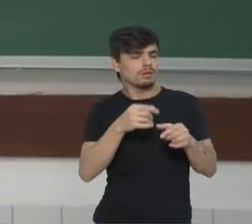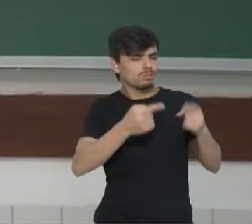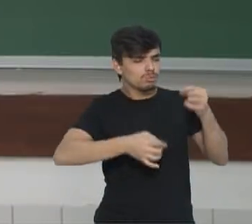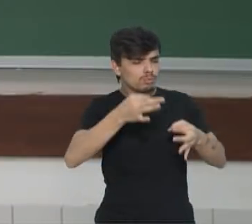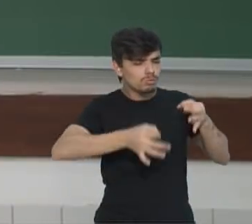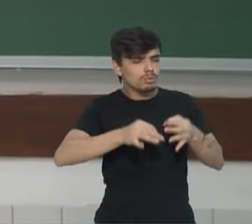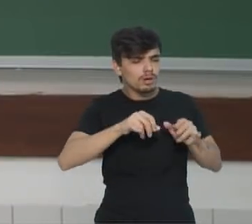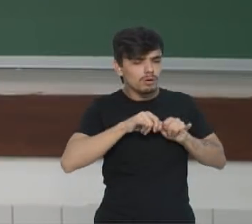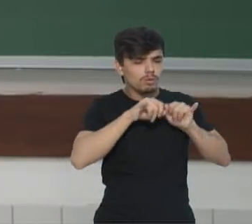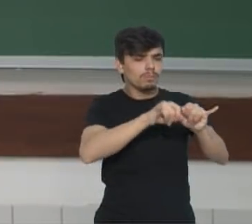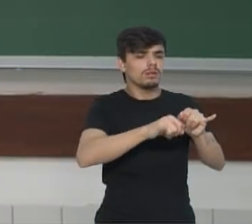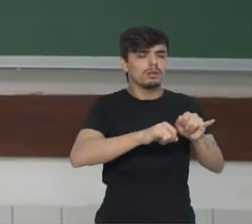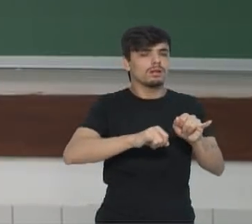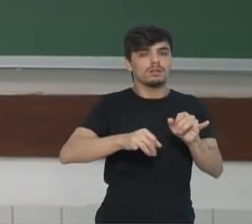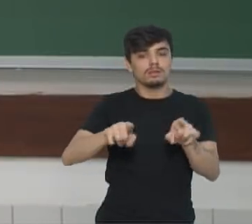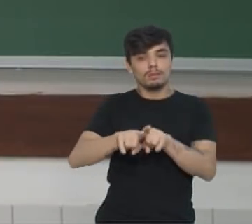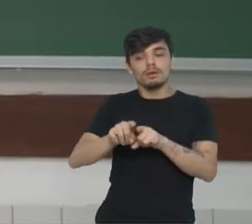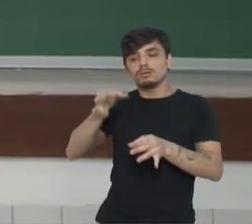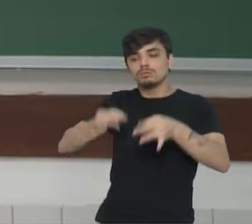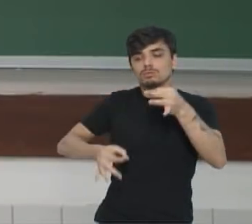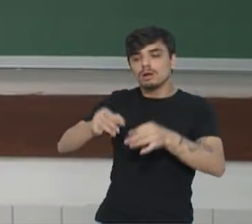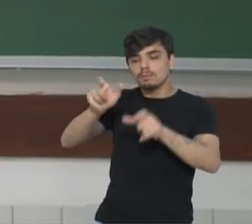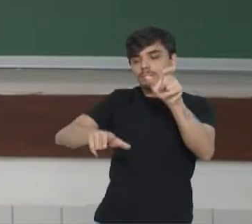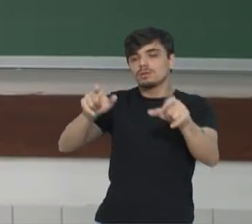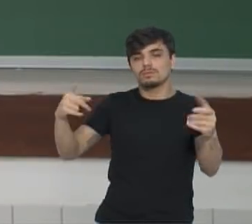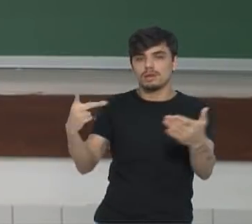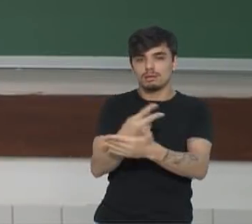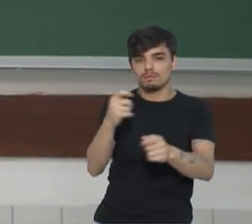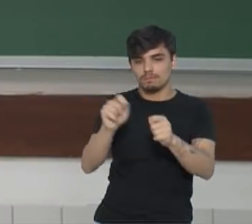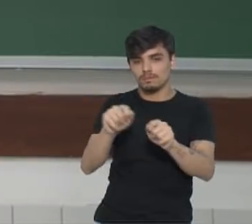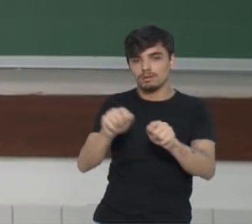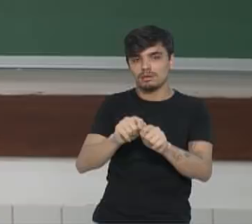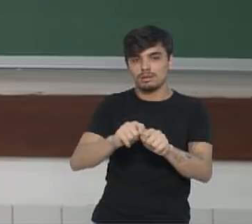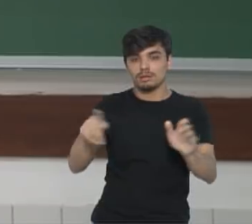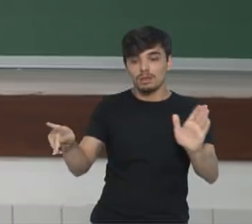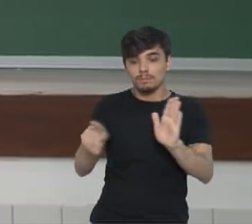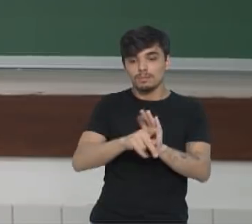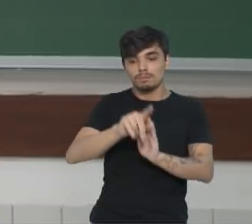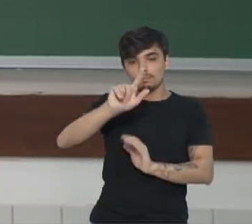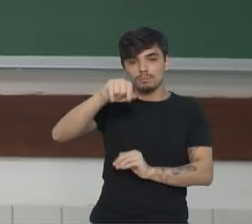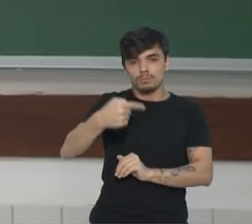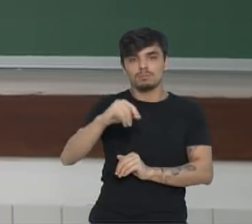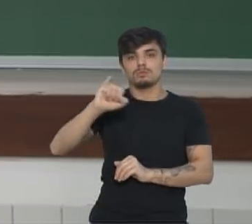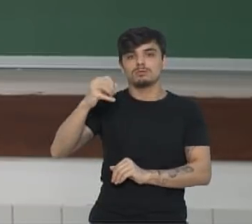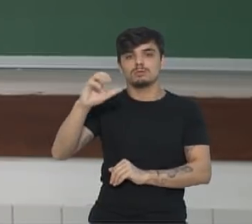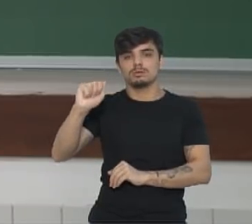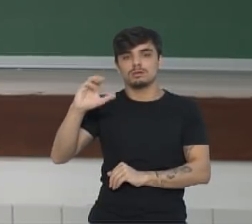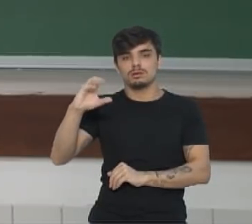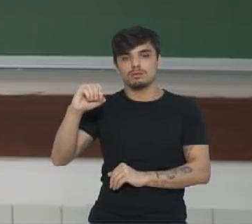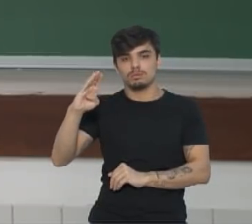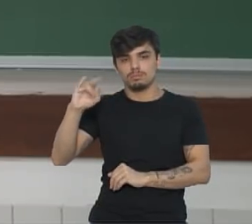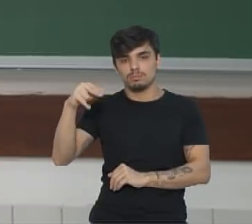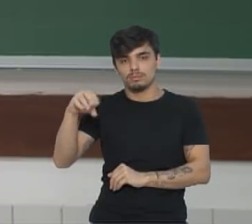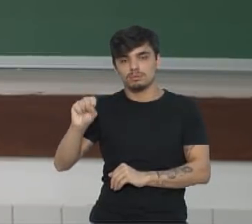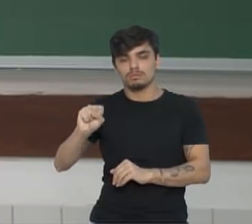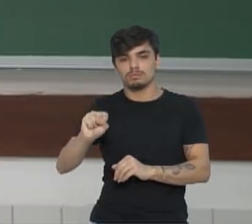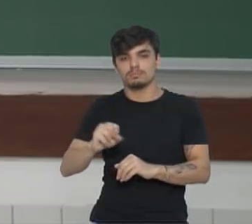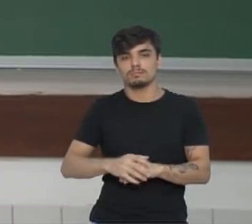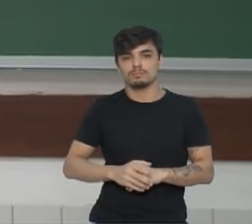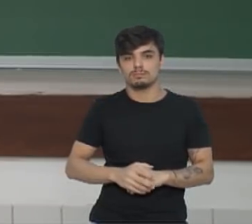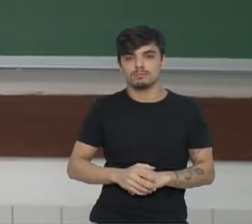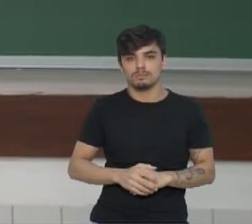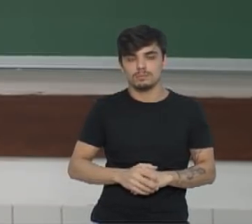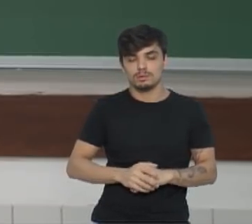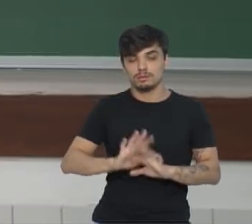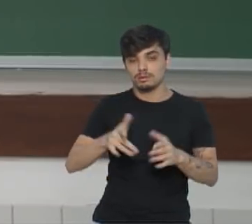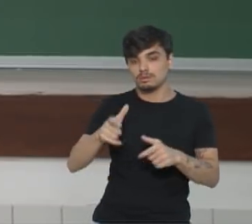qualquer pessoa que faz qualquer coisa errada. Até o momento que eles começam a julgar os próprios jacobinos. Robespierre mandou guilhotinar